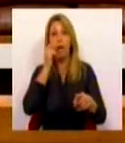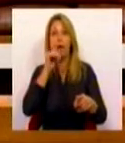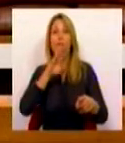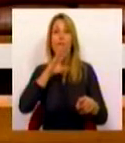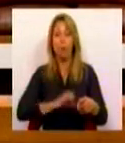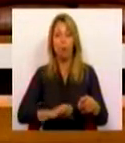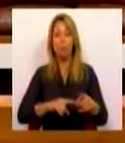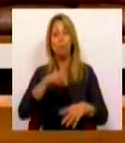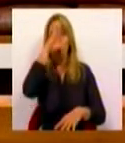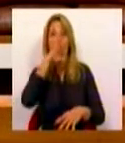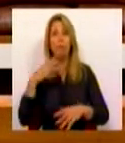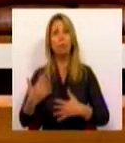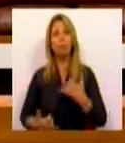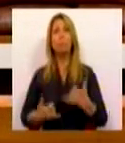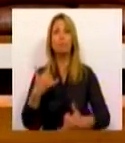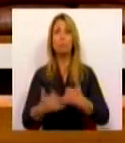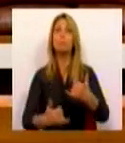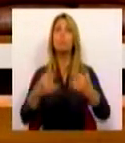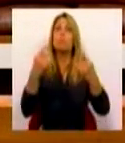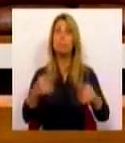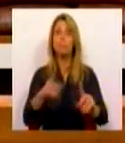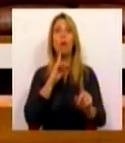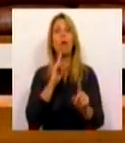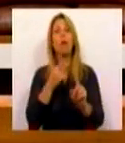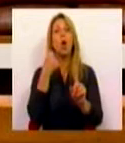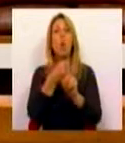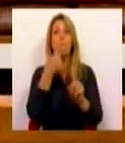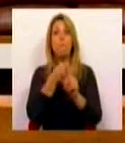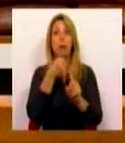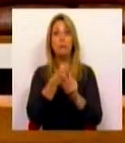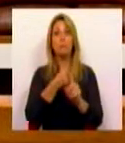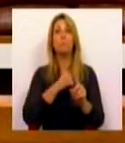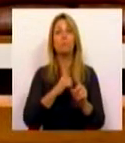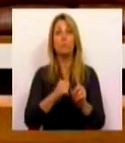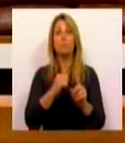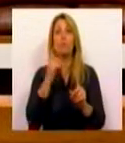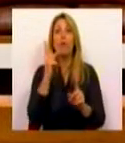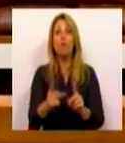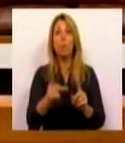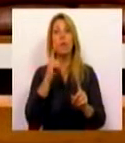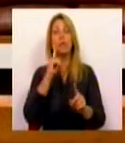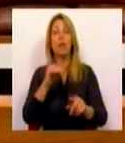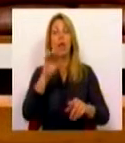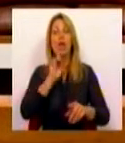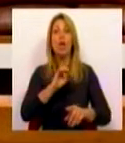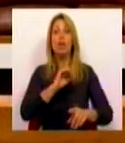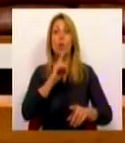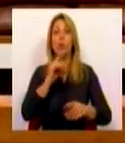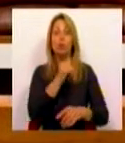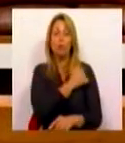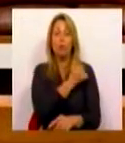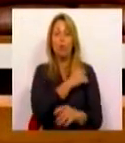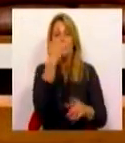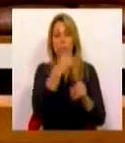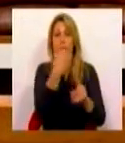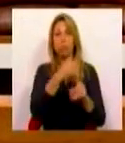têm colocado o combate à violência doméstica e ao crime contra a autodeterminação sexual como uma prioridade